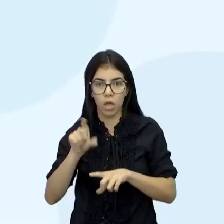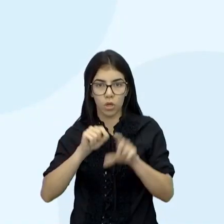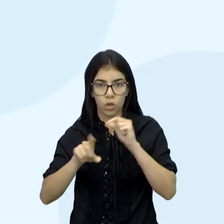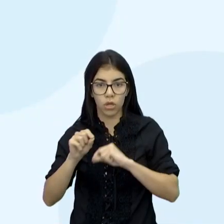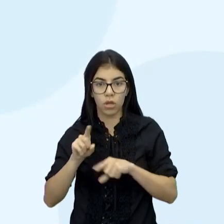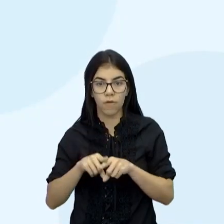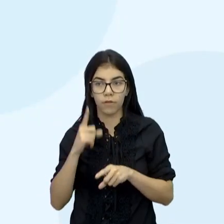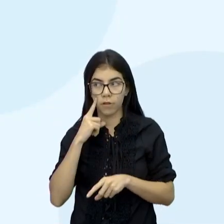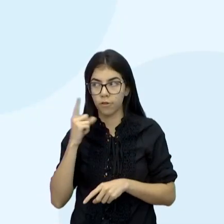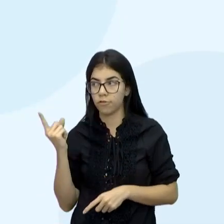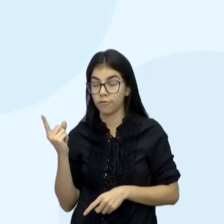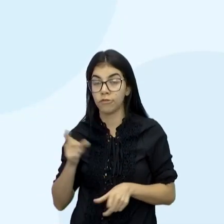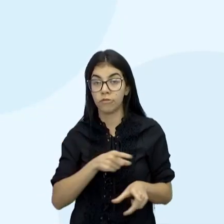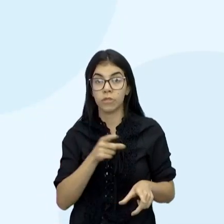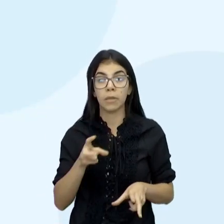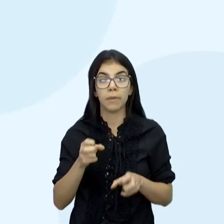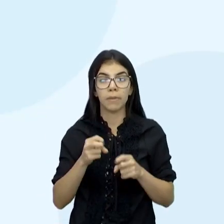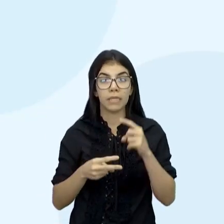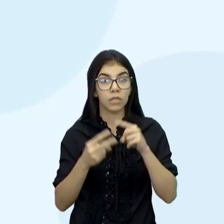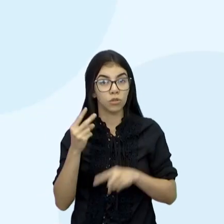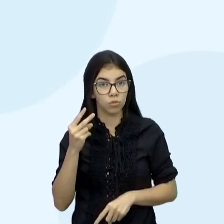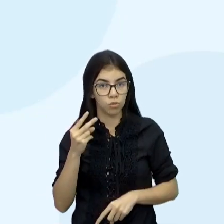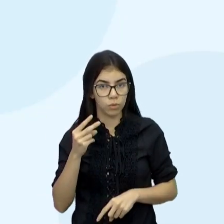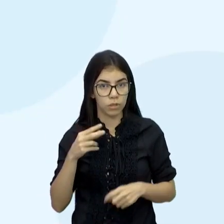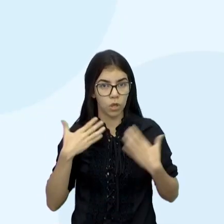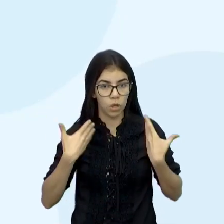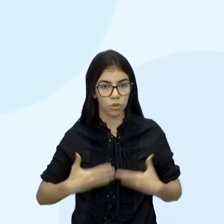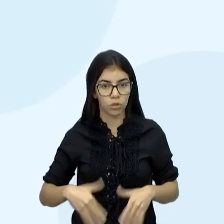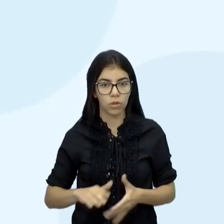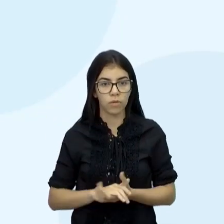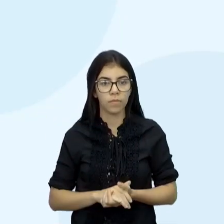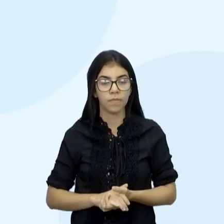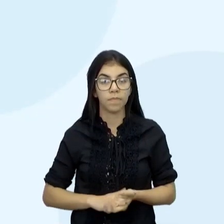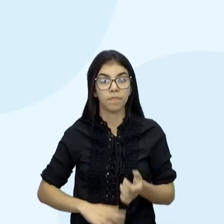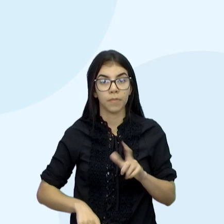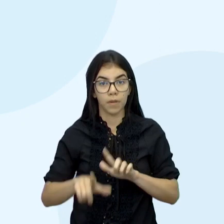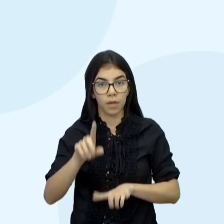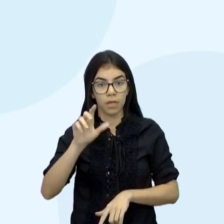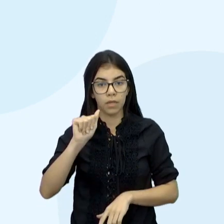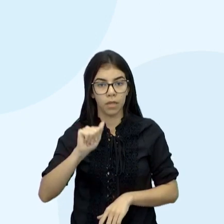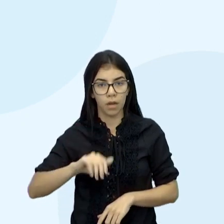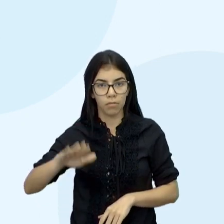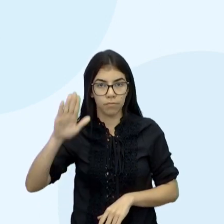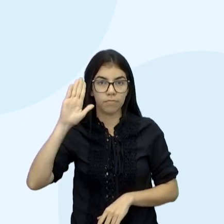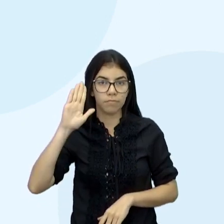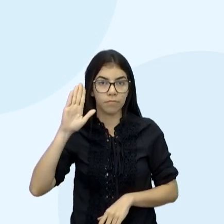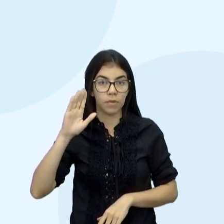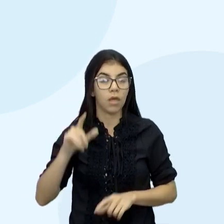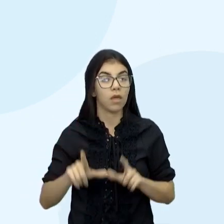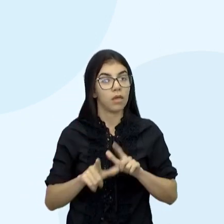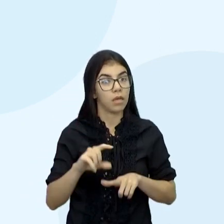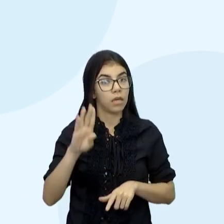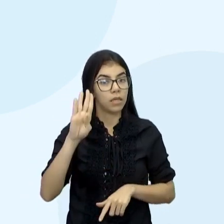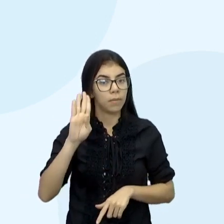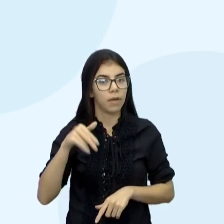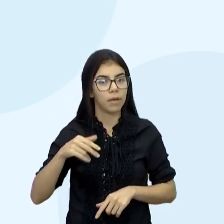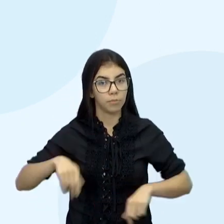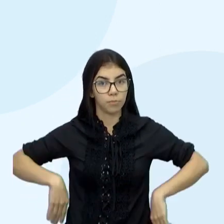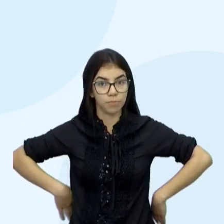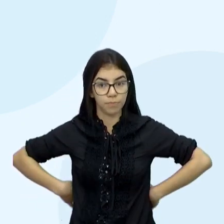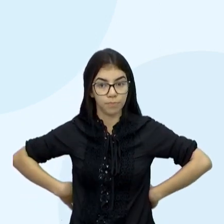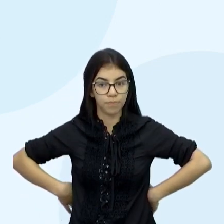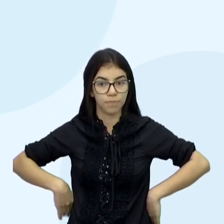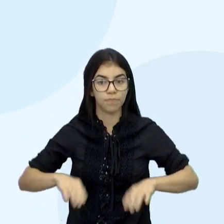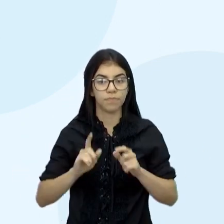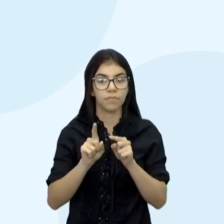Você vai ver que tem duas opções de fantasia. A A, que ela tá com essa mãozinha levantada, e a B, que ela tá com uma mãozinha atrás das